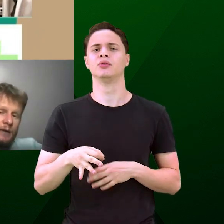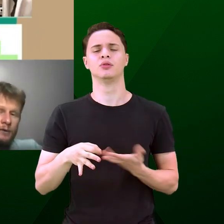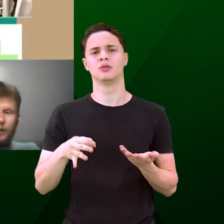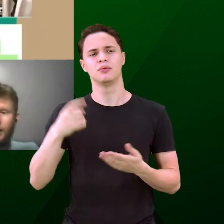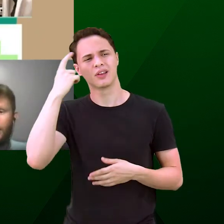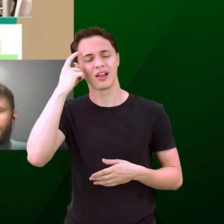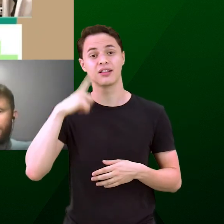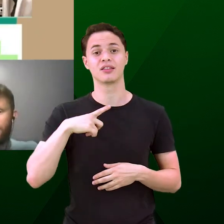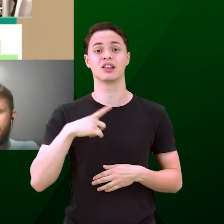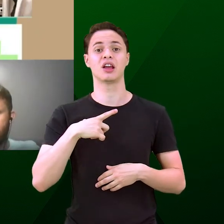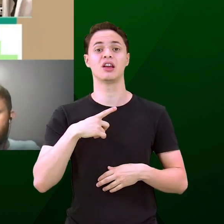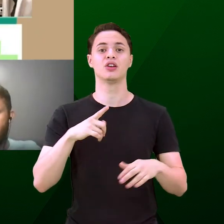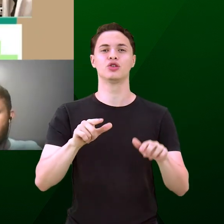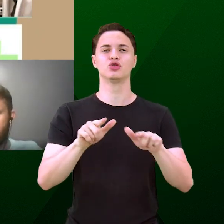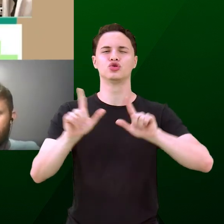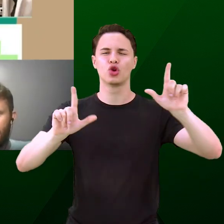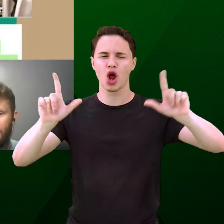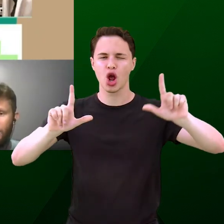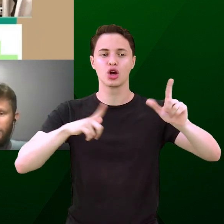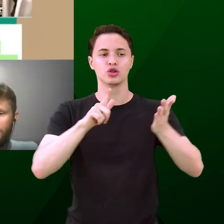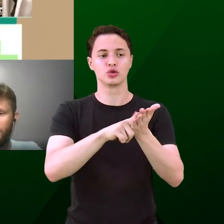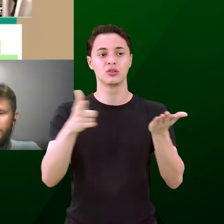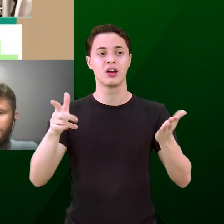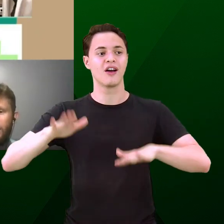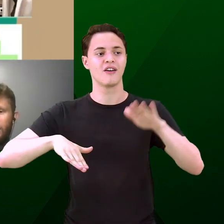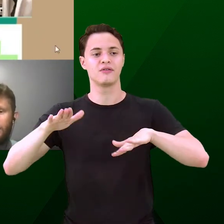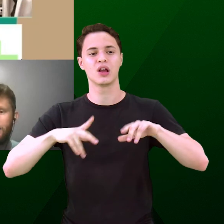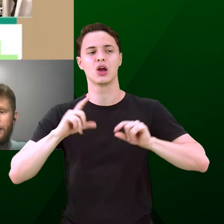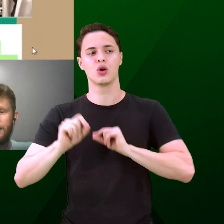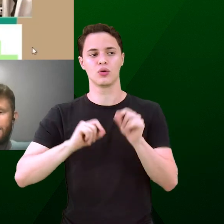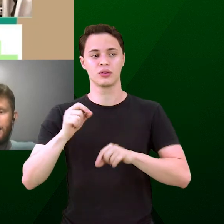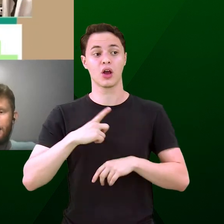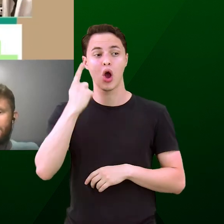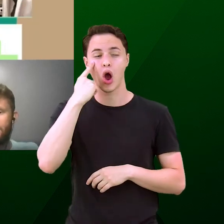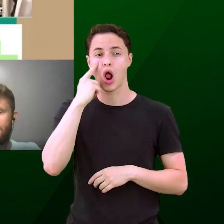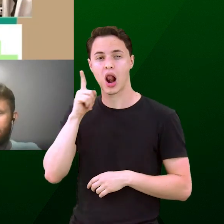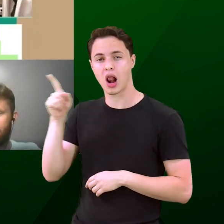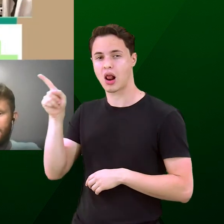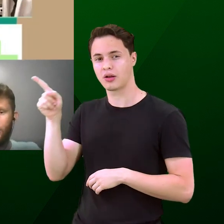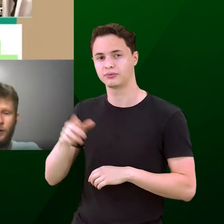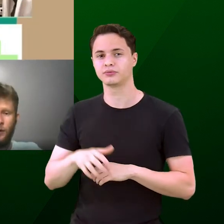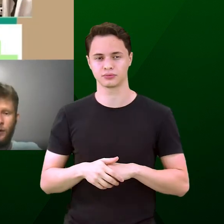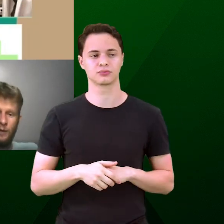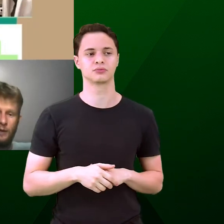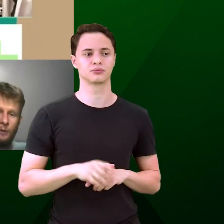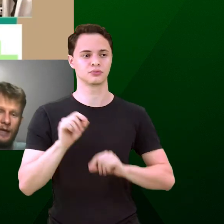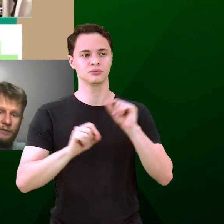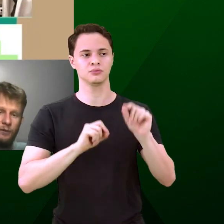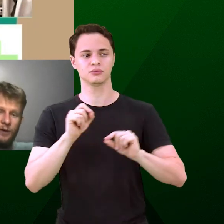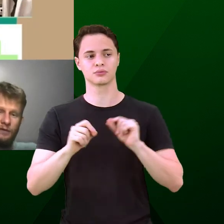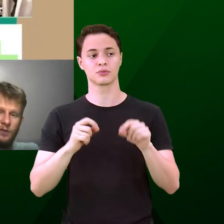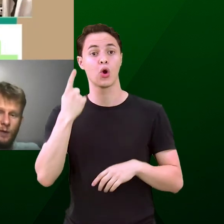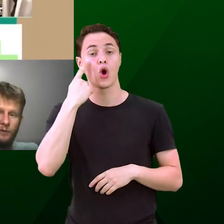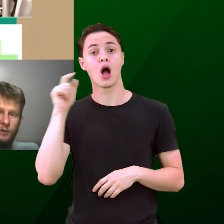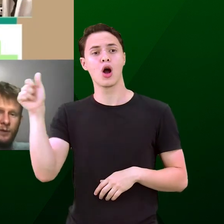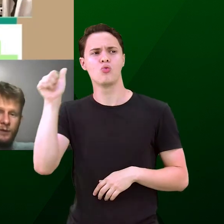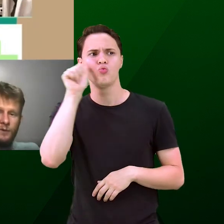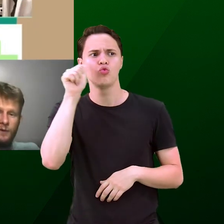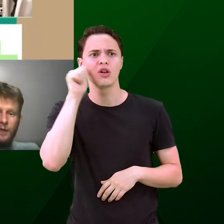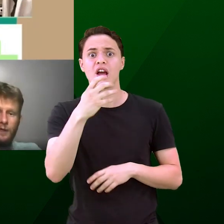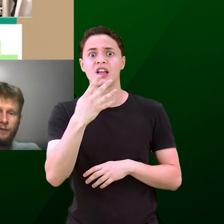tomar um repositor lá, eletrolítico que a gente fala, né? Isotônicos, né? Que pode ser, tem diferentes marcas, eu coloquei